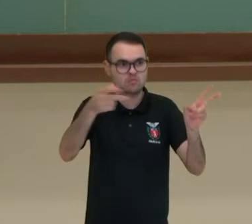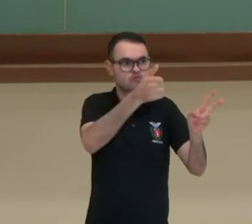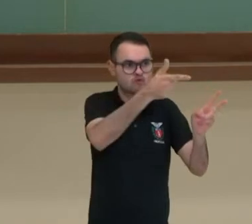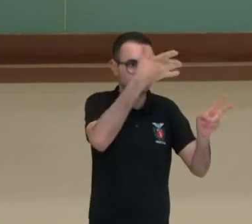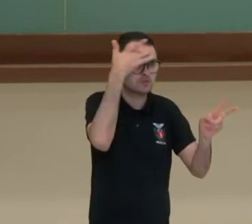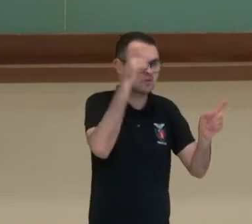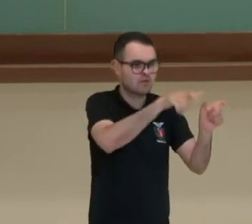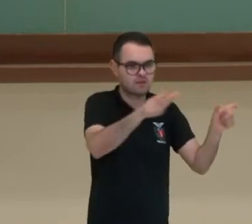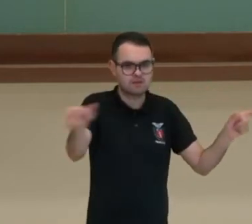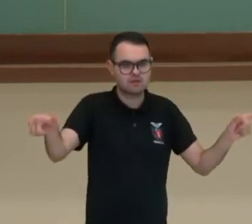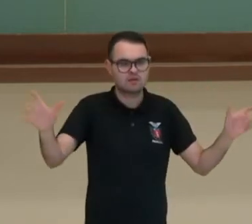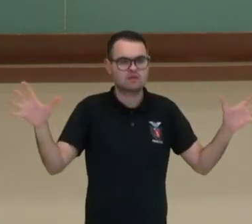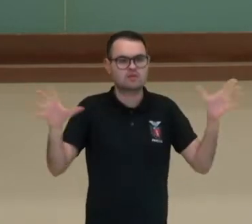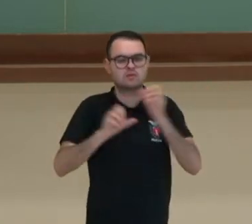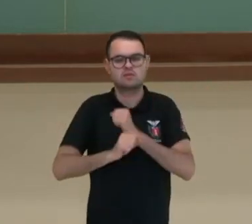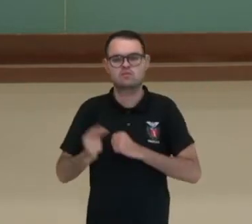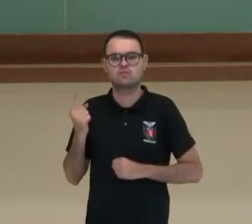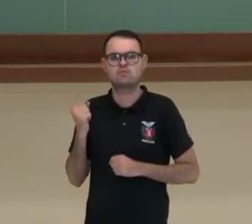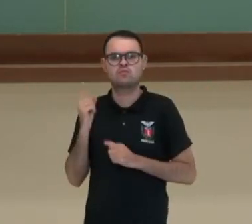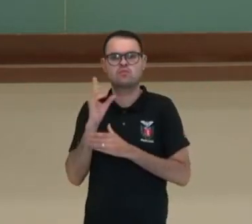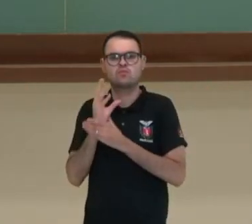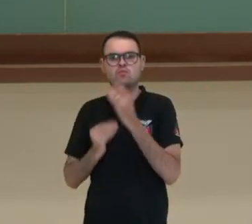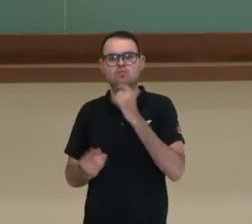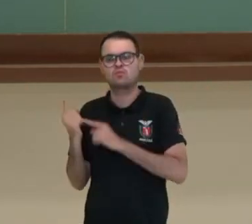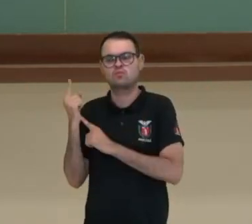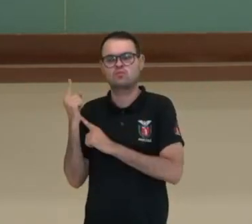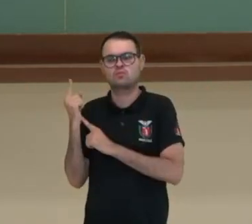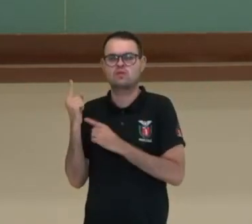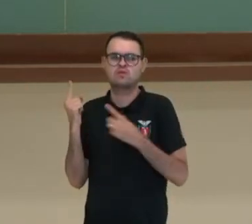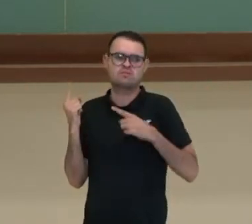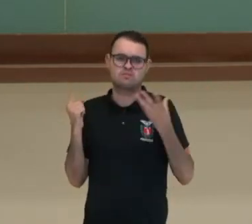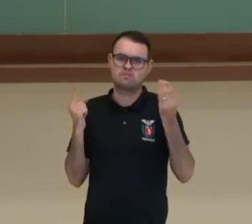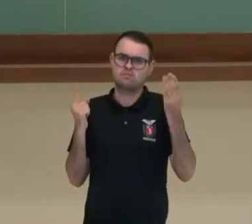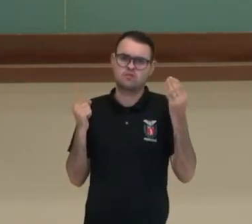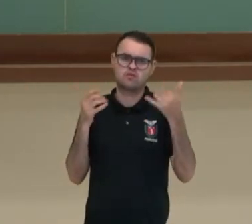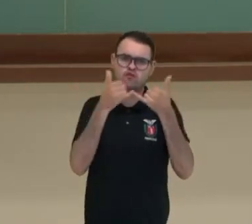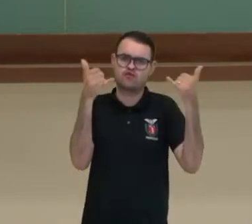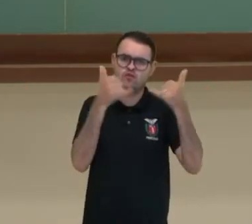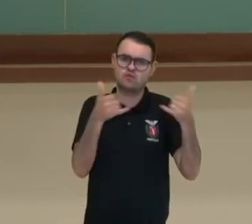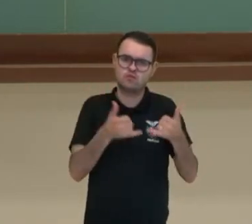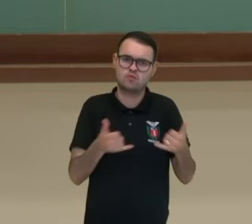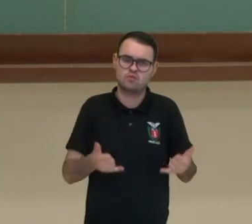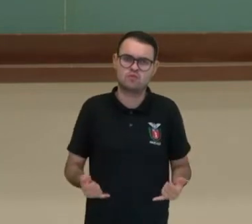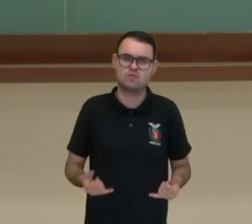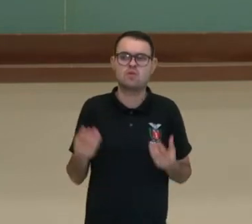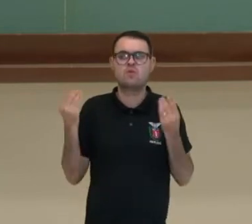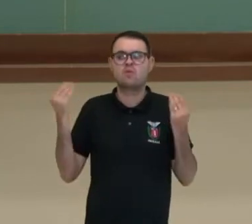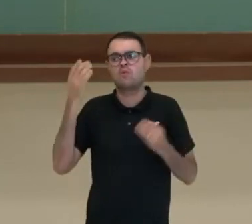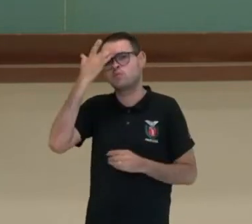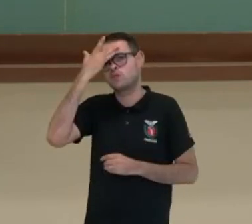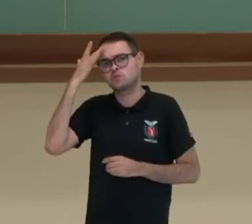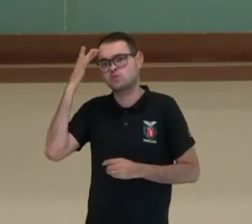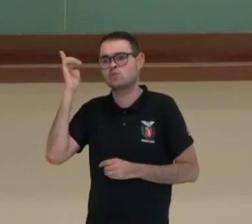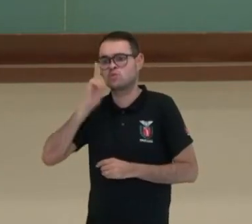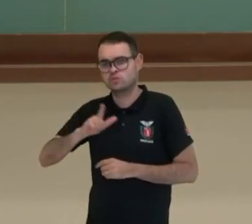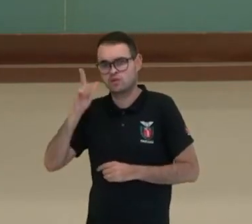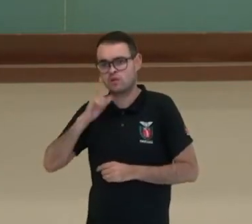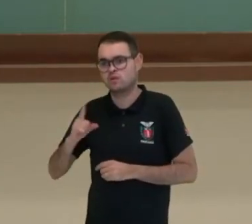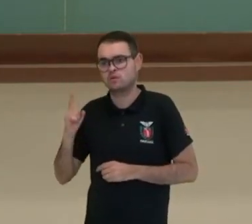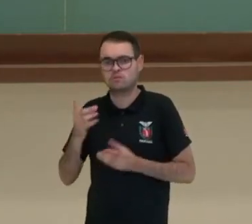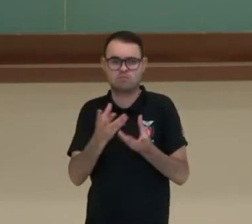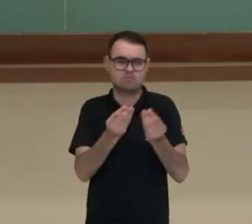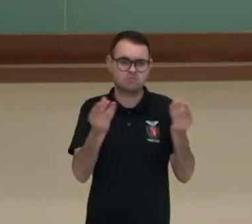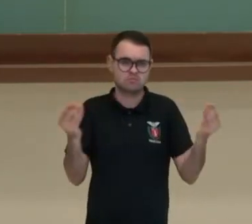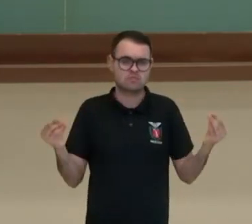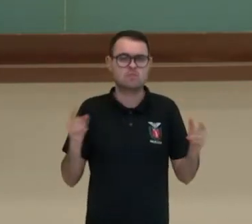pessoas, mas você criou um problema agora também. Tem muito fio. Tá? Como uma pessoa consegue produzir muitos fios, isso também gera um